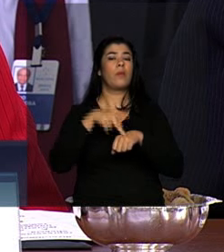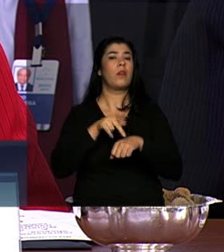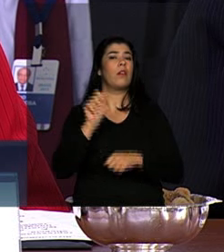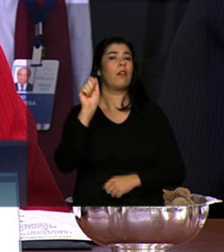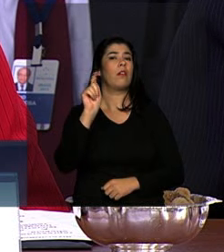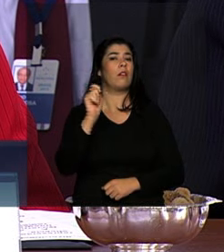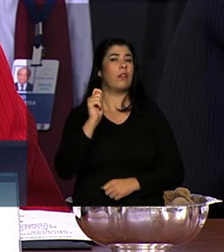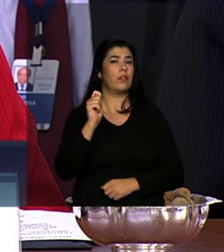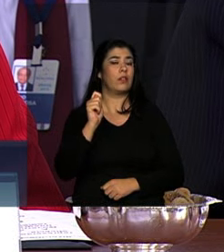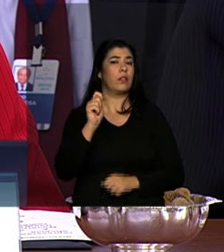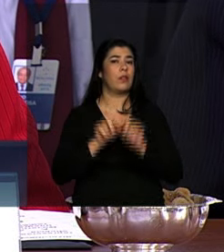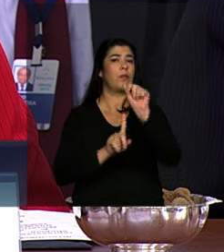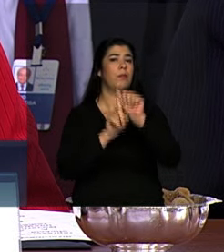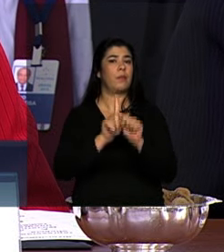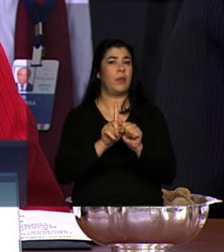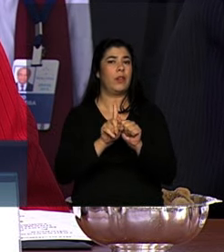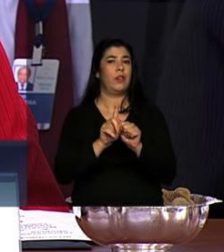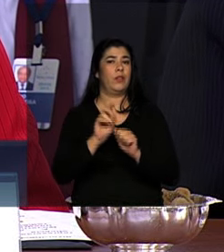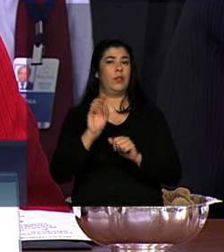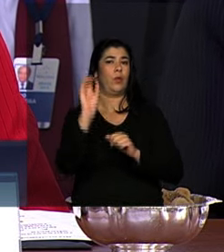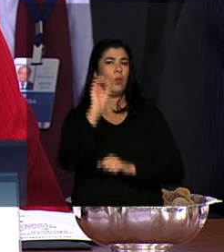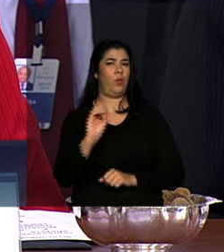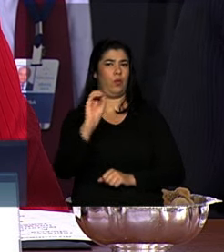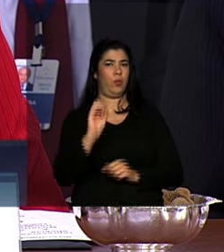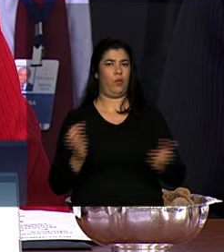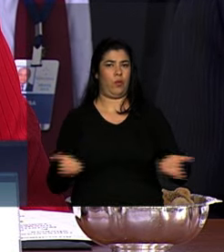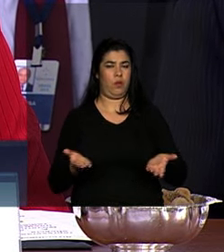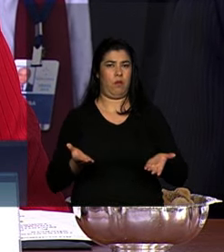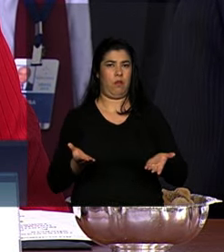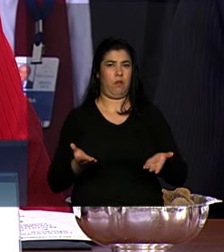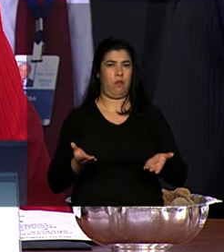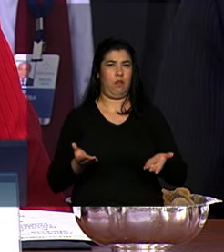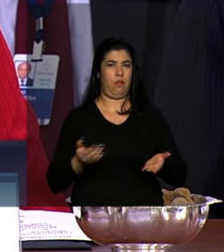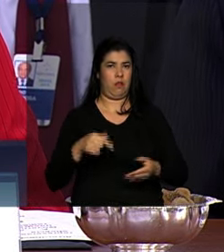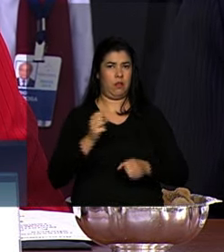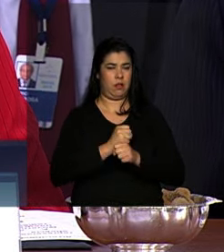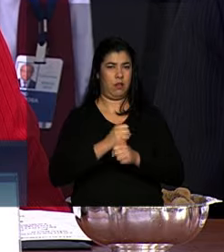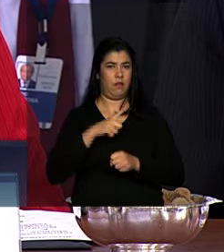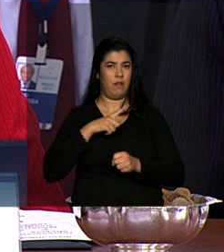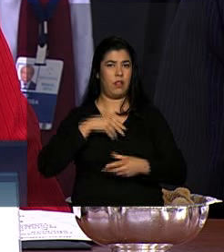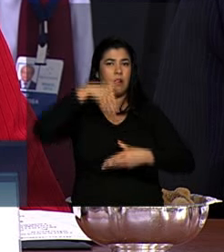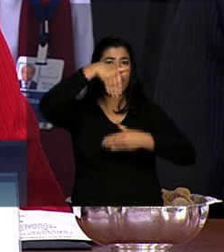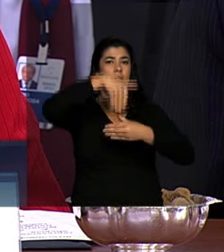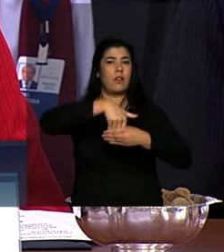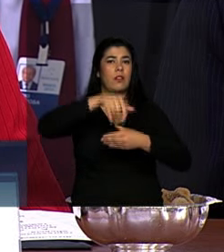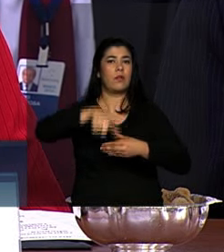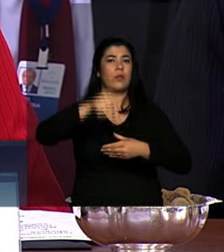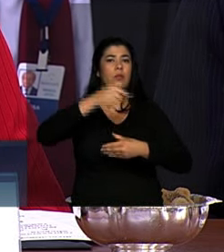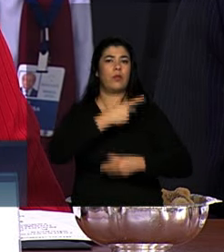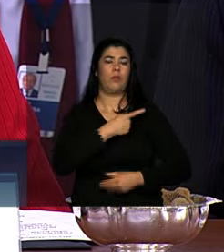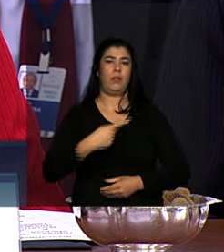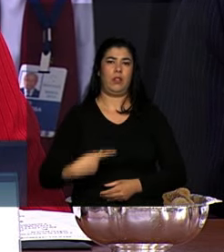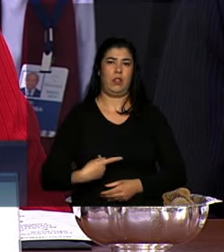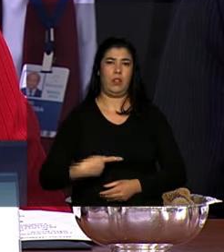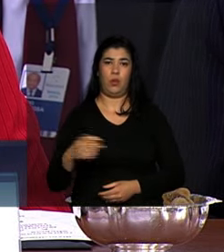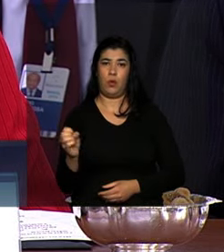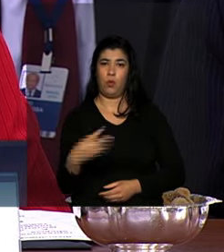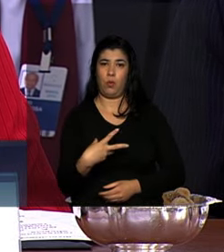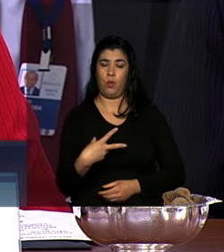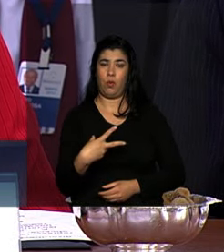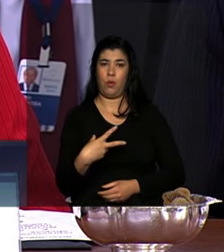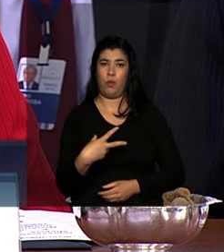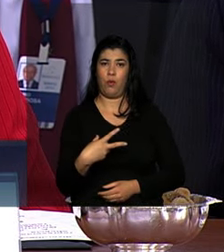estará realizando em outubro deste ano sua eleição presidencial. O novo chefe de governo